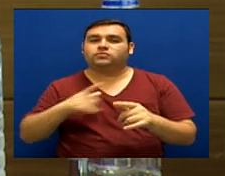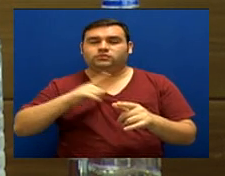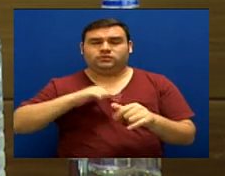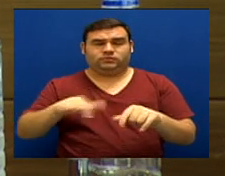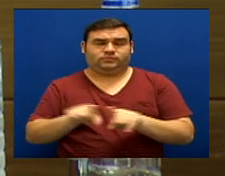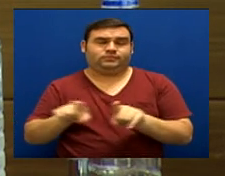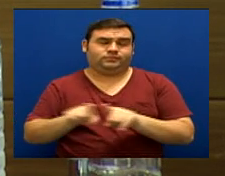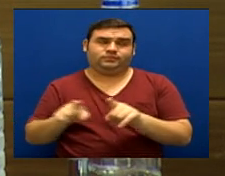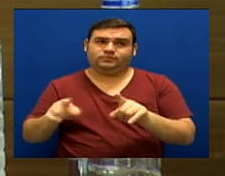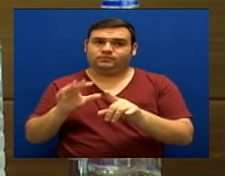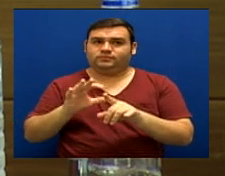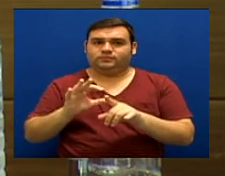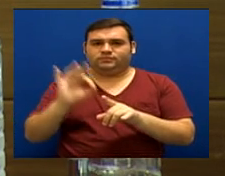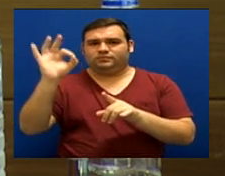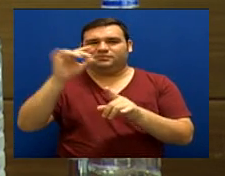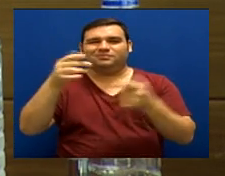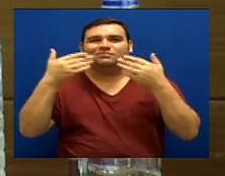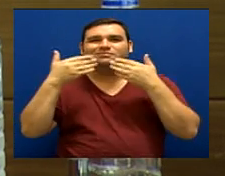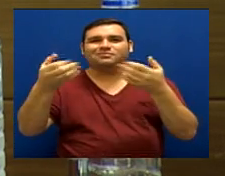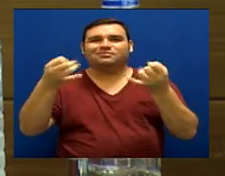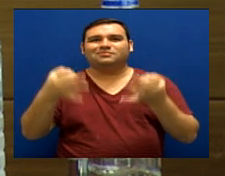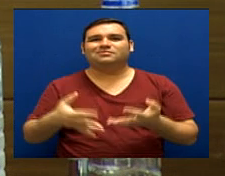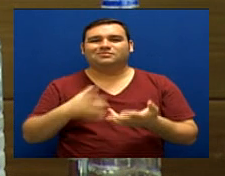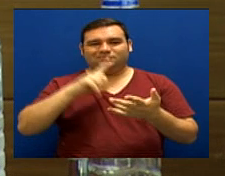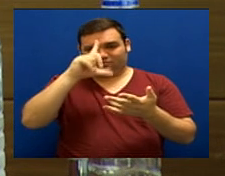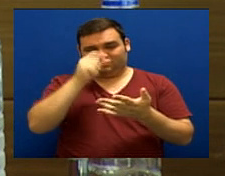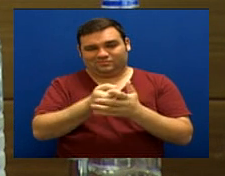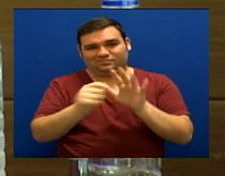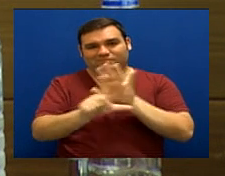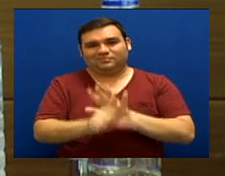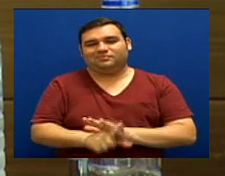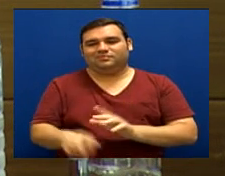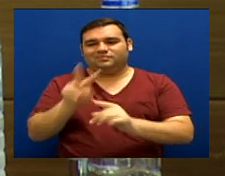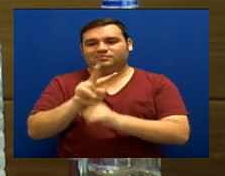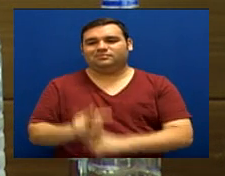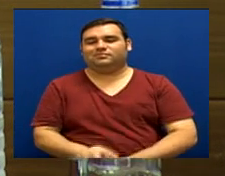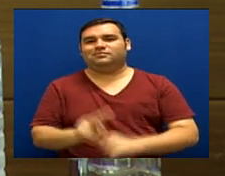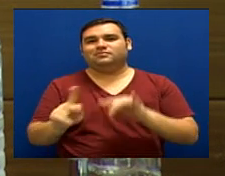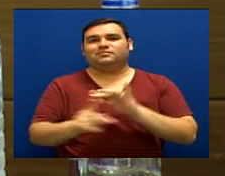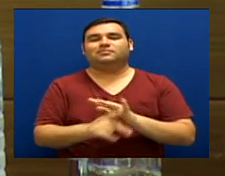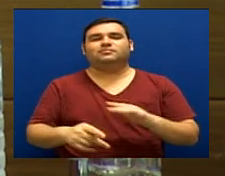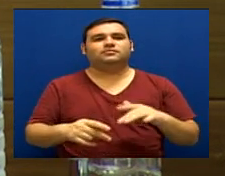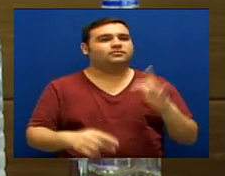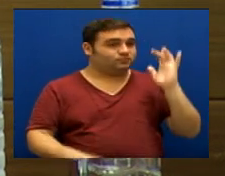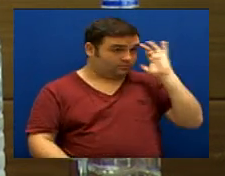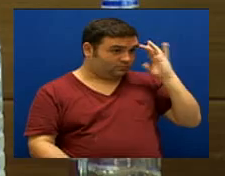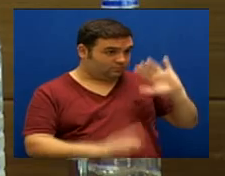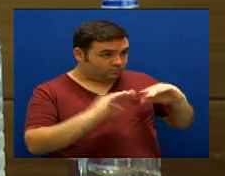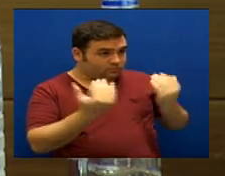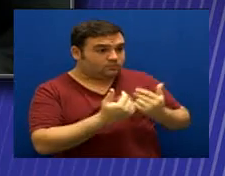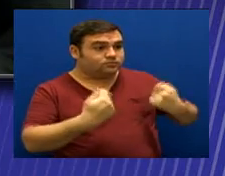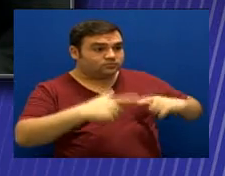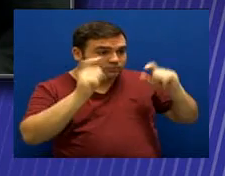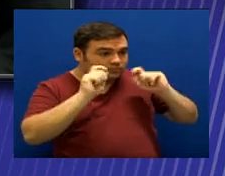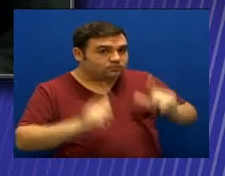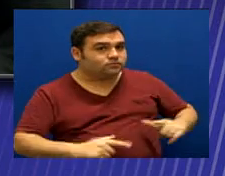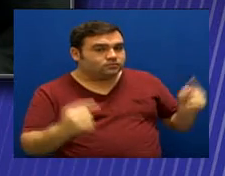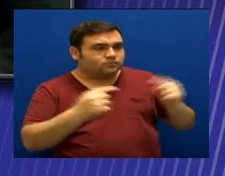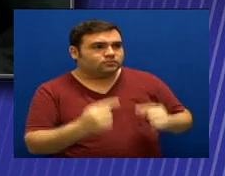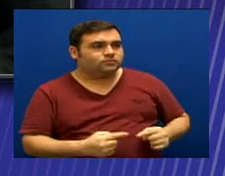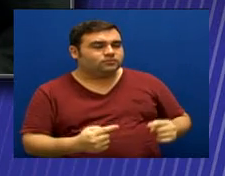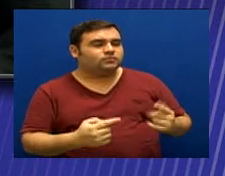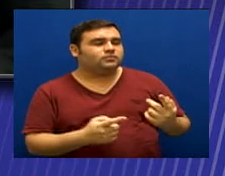a esses percentuais é determinado pela lei de responsabilidade fiscal então prefeito acho que essa grana tem que ficar atenta a essa